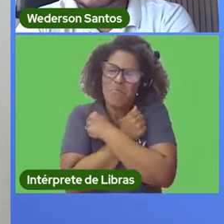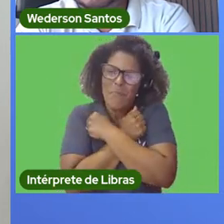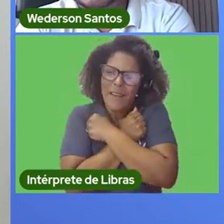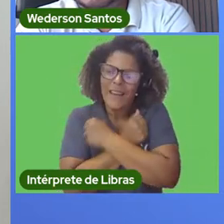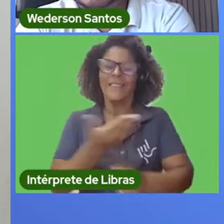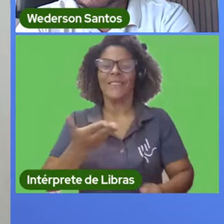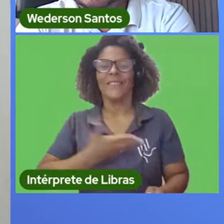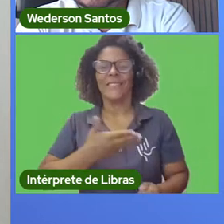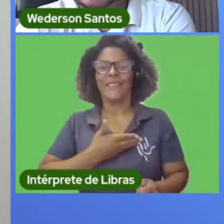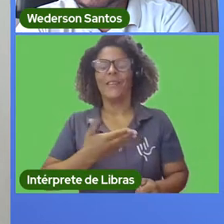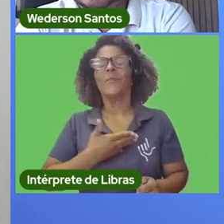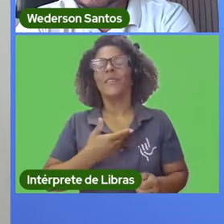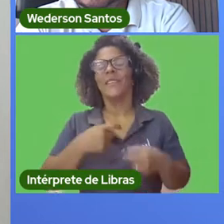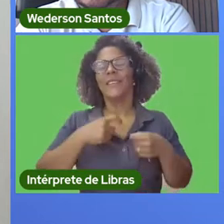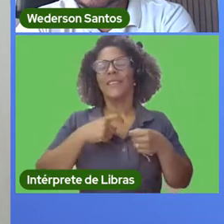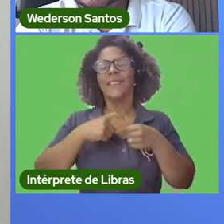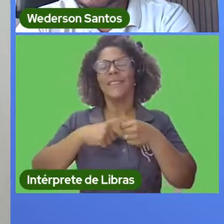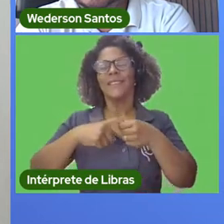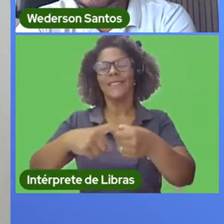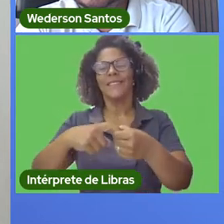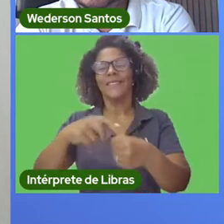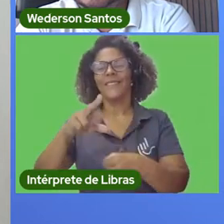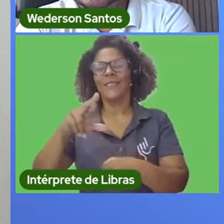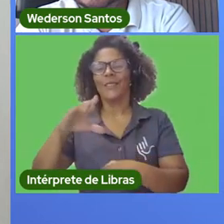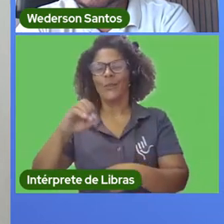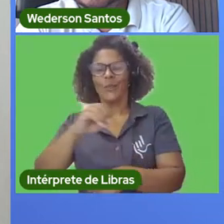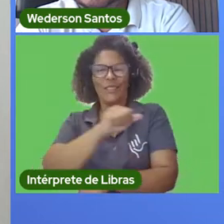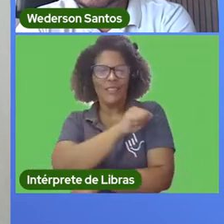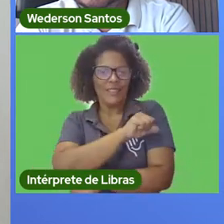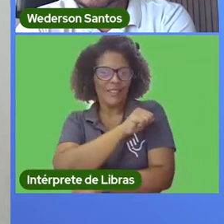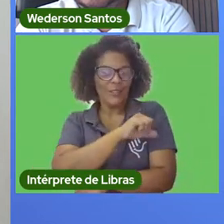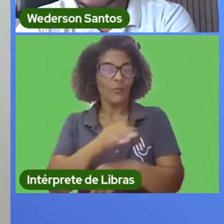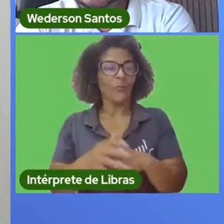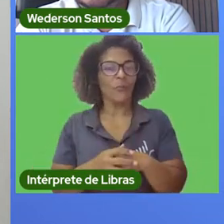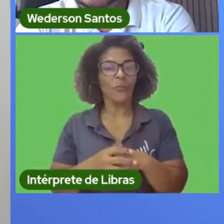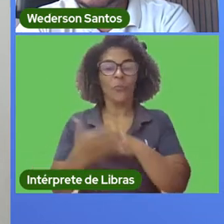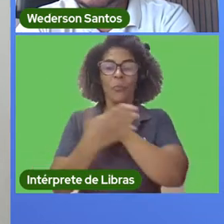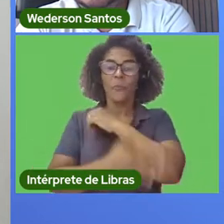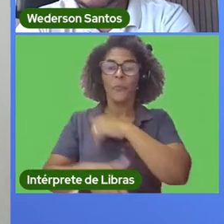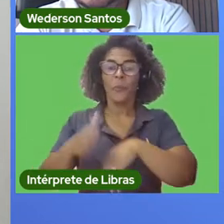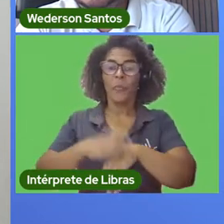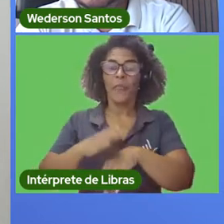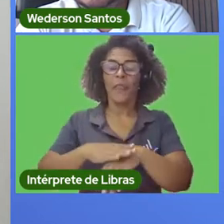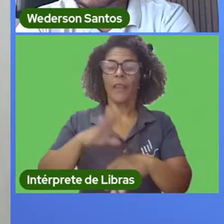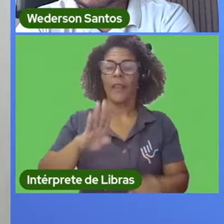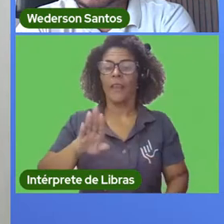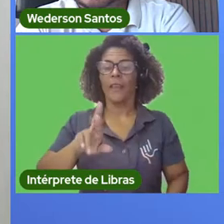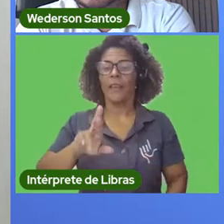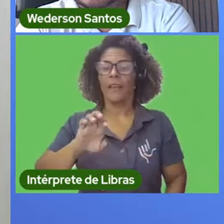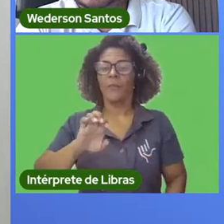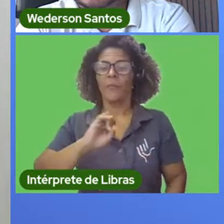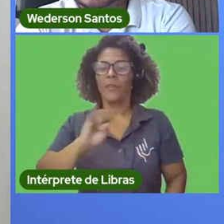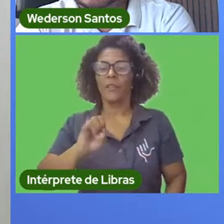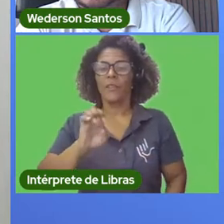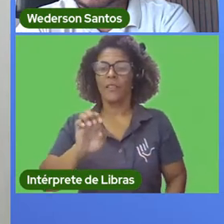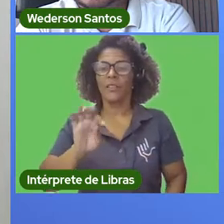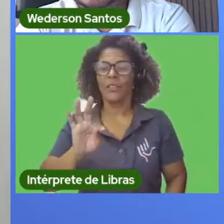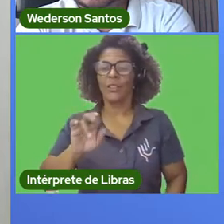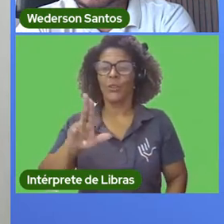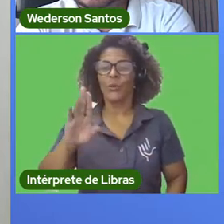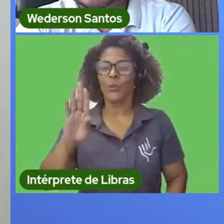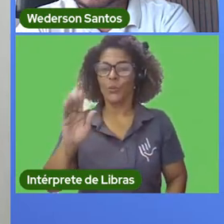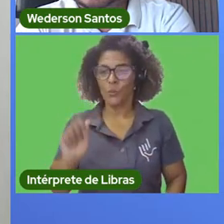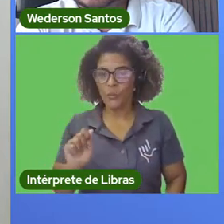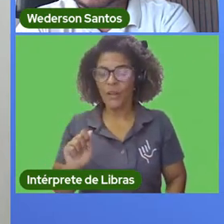amigos apaianos do Rio de Janeiro. É, o nosso autodefensor da APAE de Brejetuba, que está aqui conosco, um abraço. Aproveitando